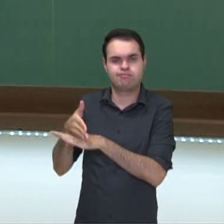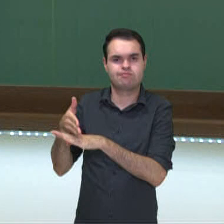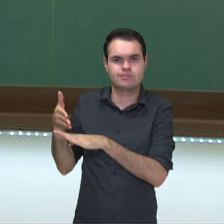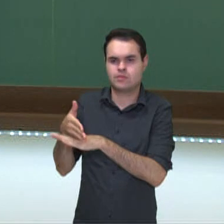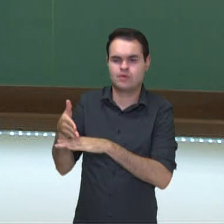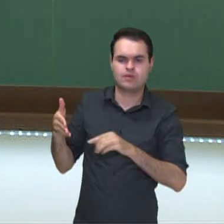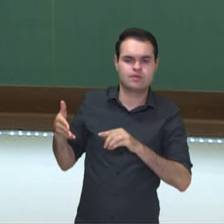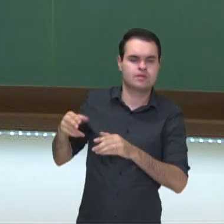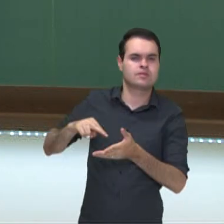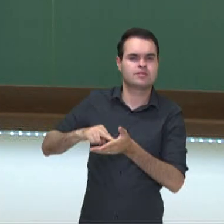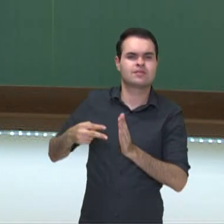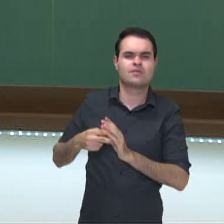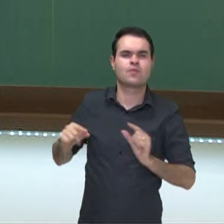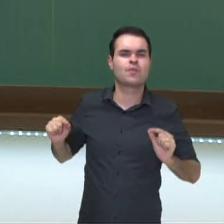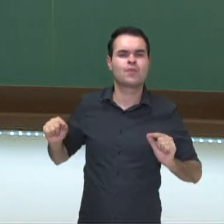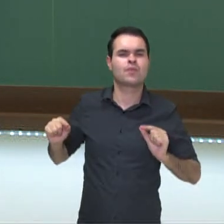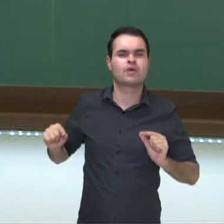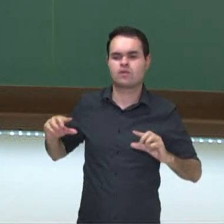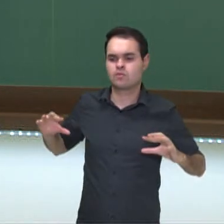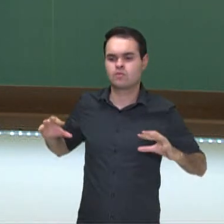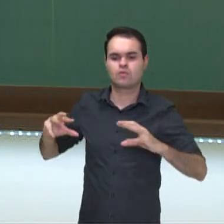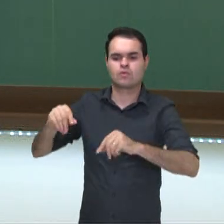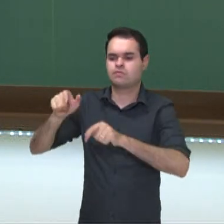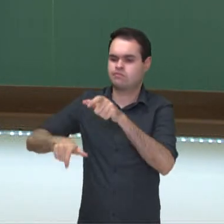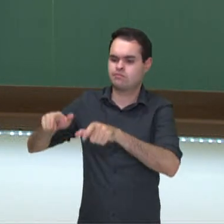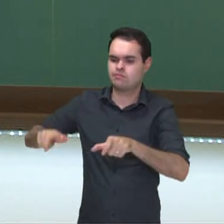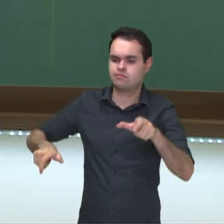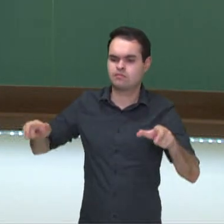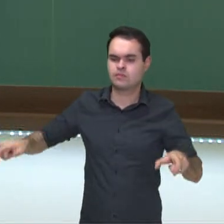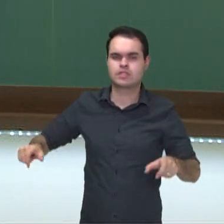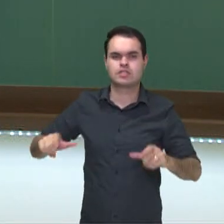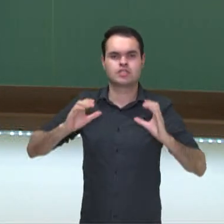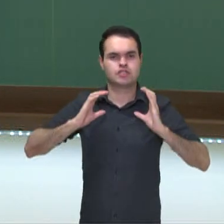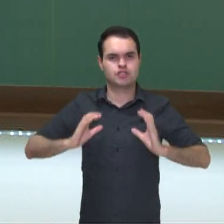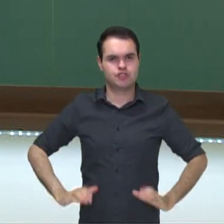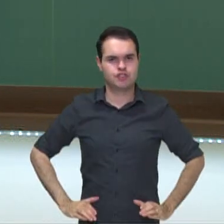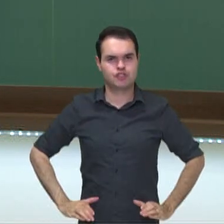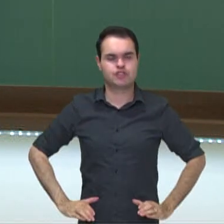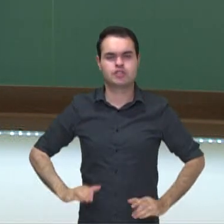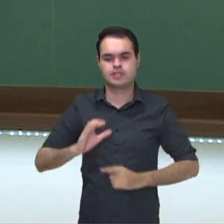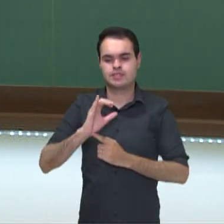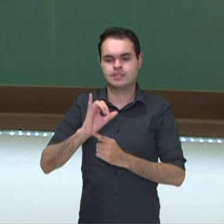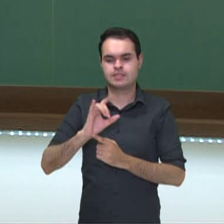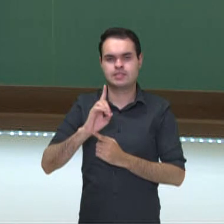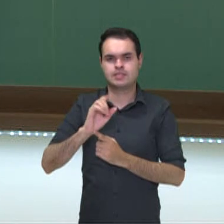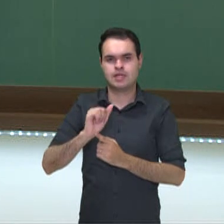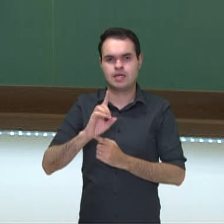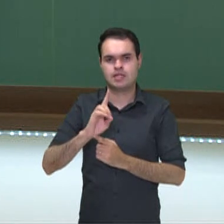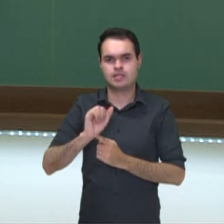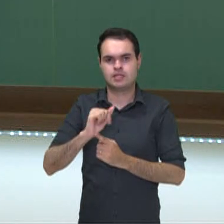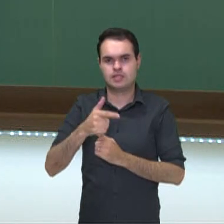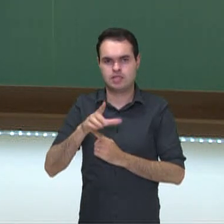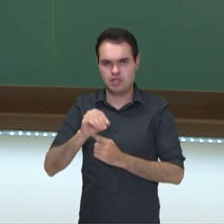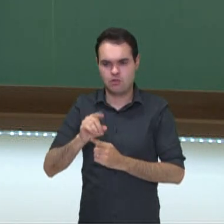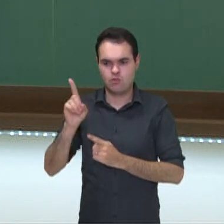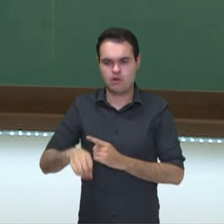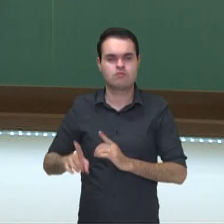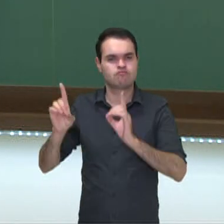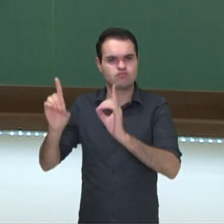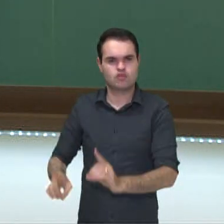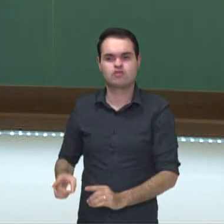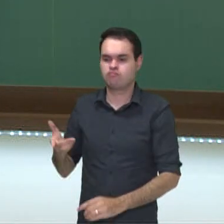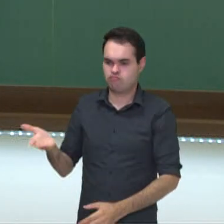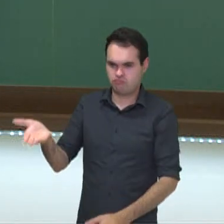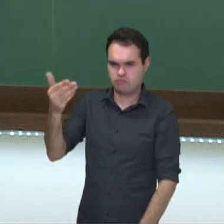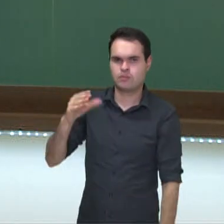Isso significa que todos aqueles que eram considerados cidadãos tinham igual direito à fala, se